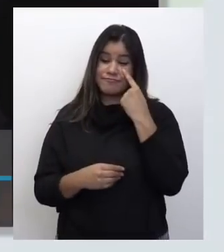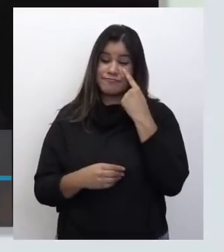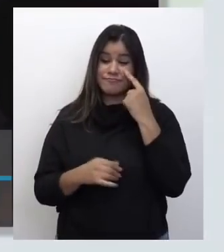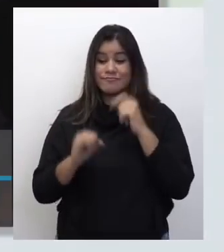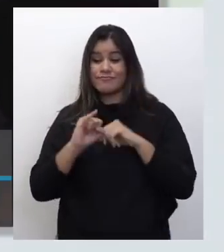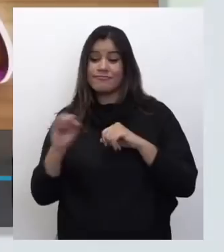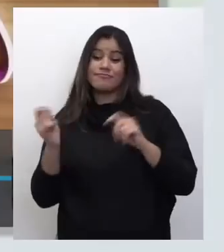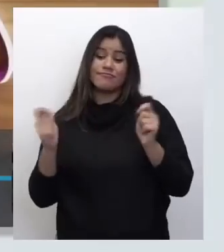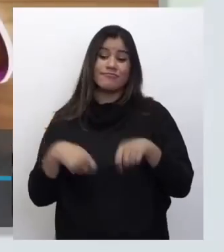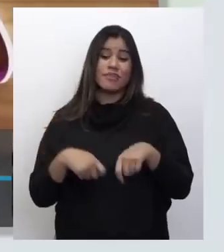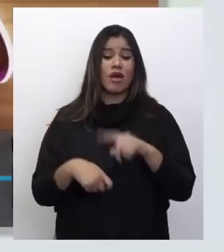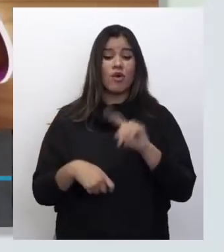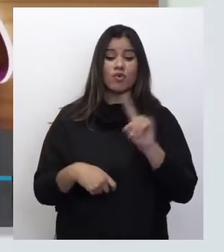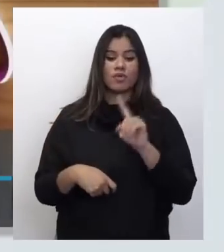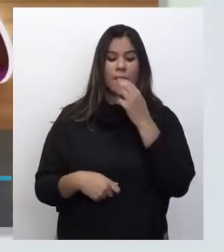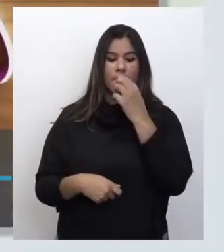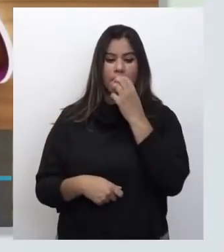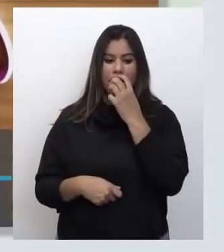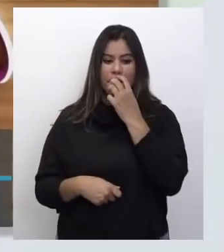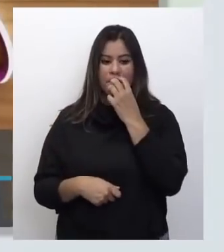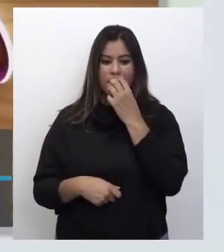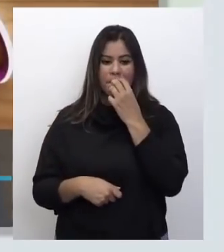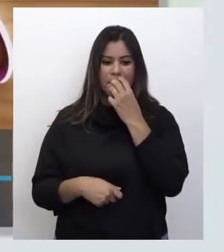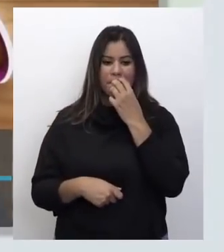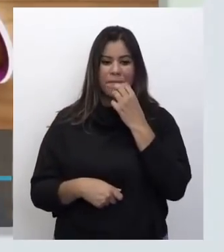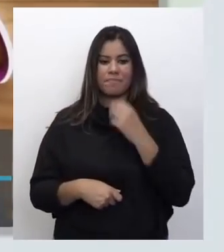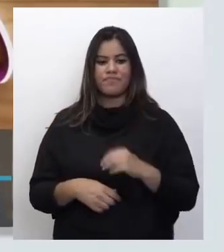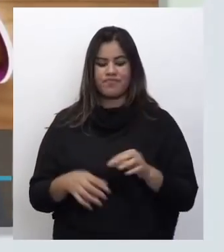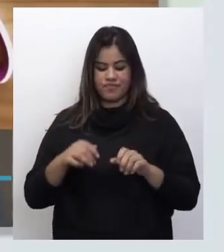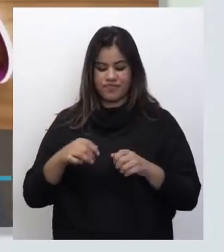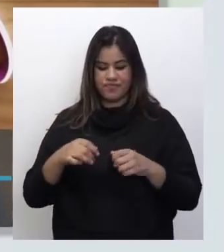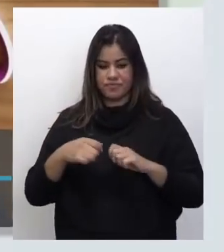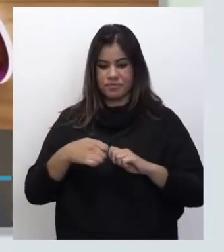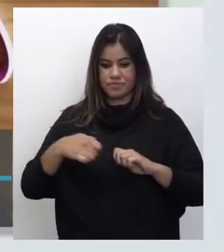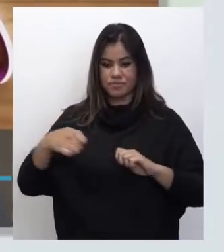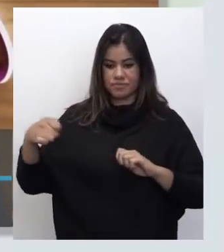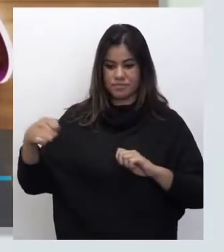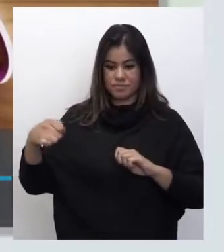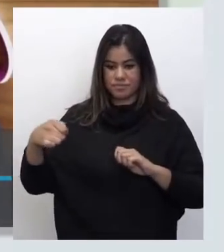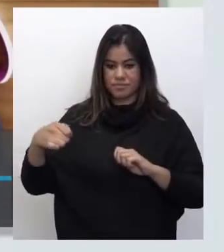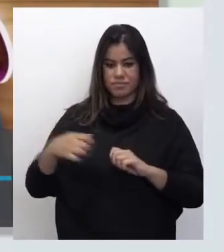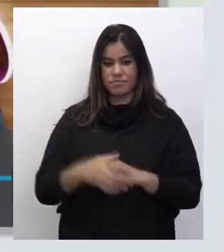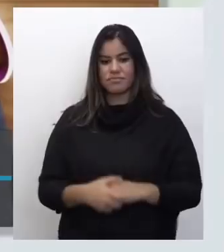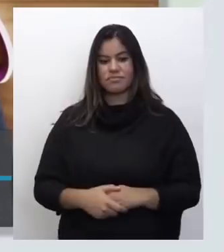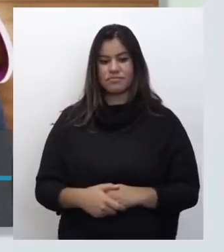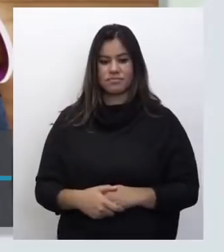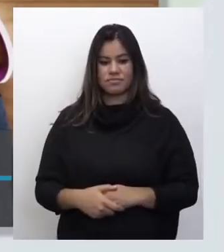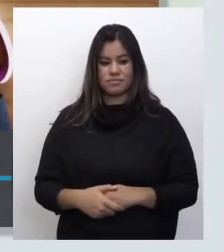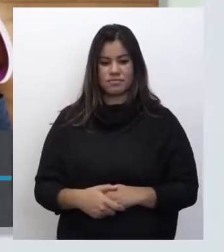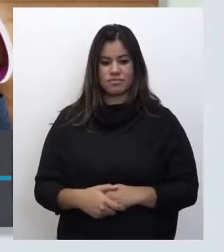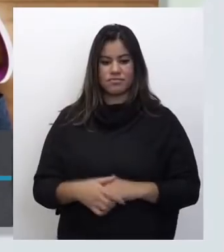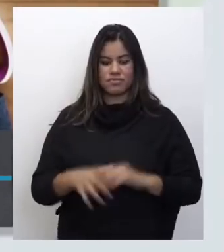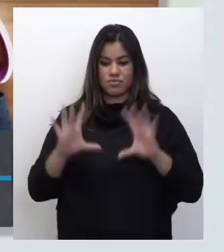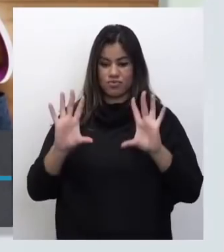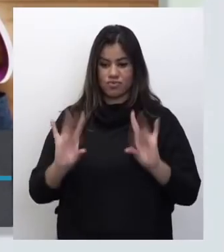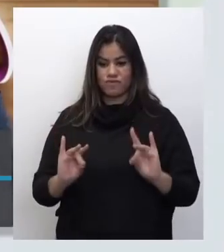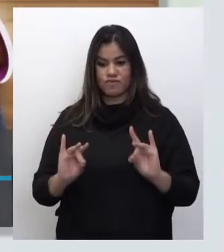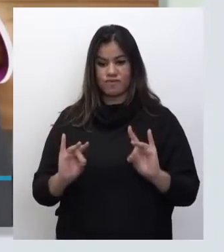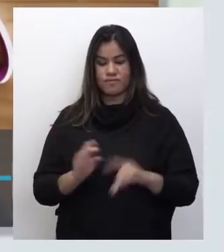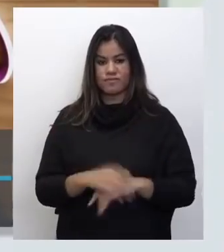mais pessoas. Então eu vou usar aqui a fita adesiva para grudar